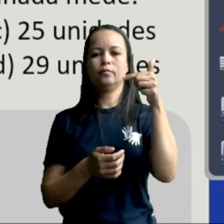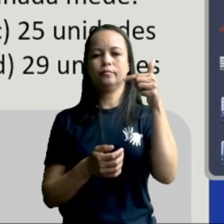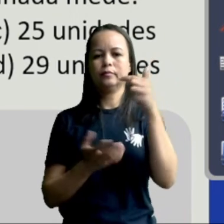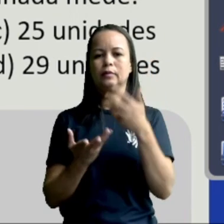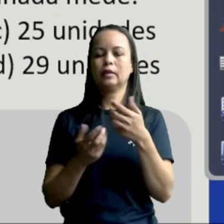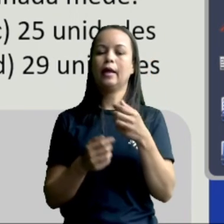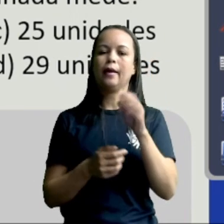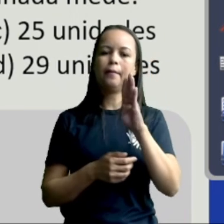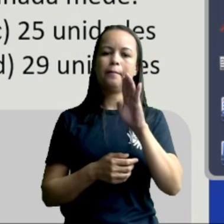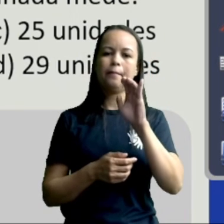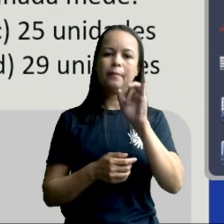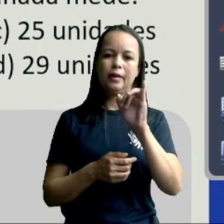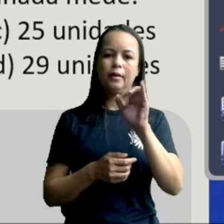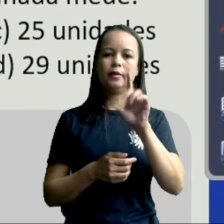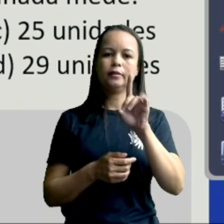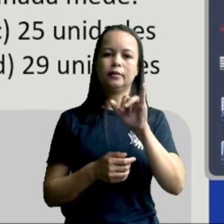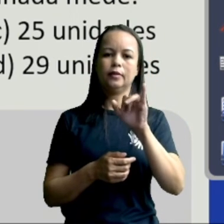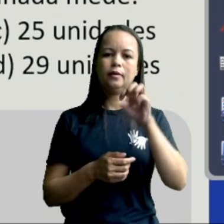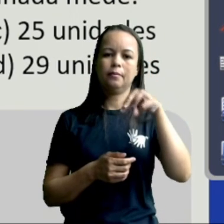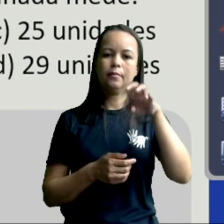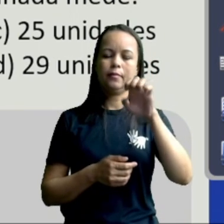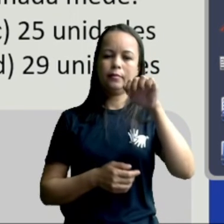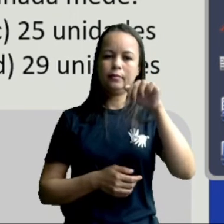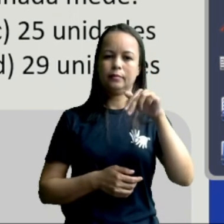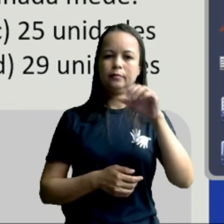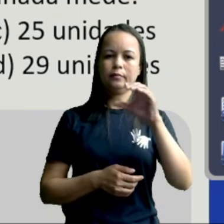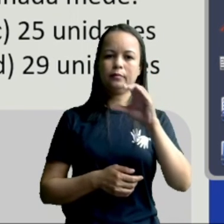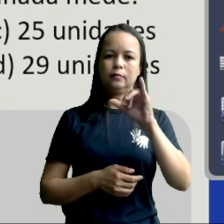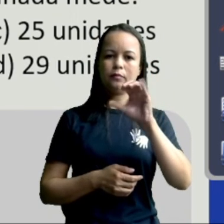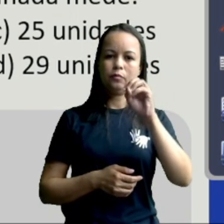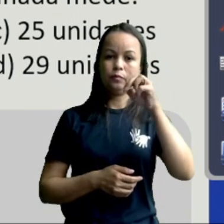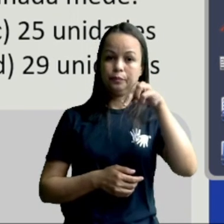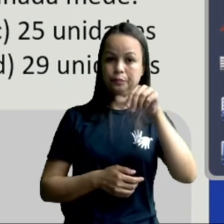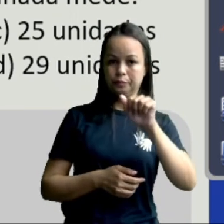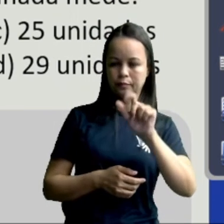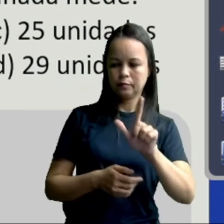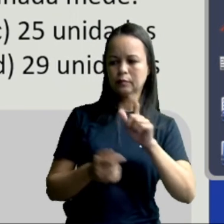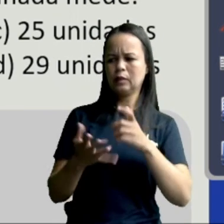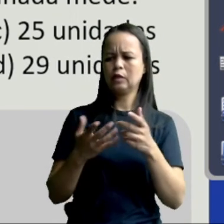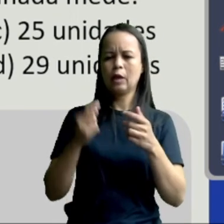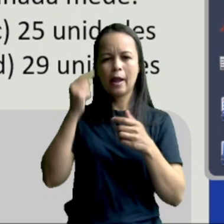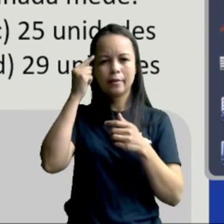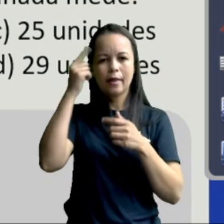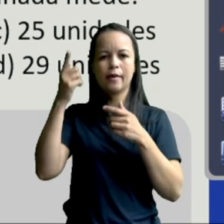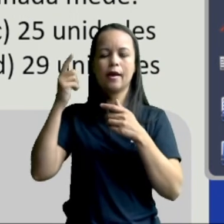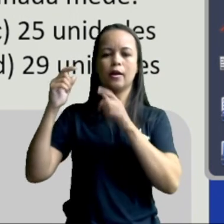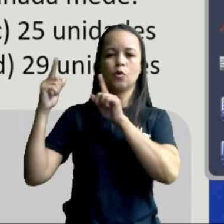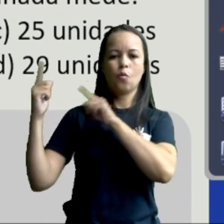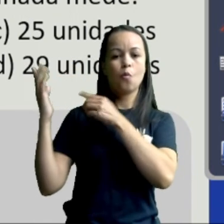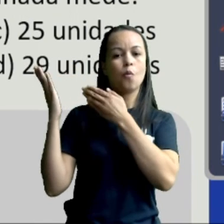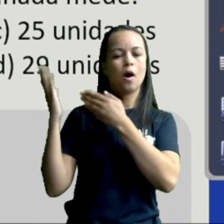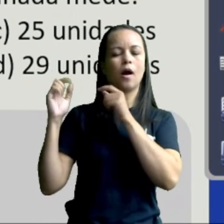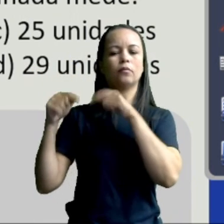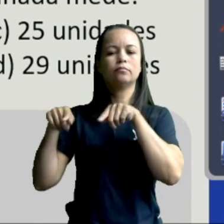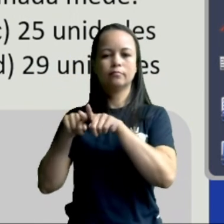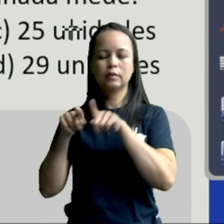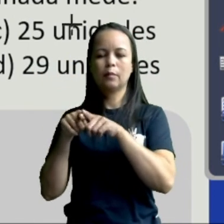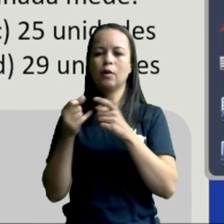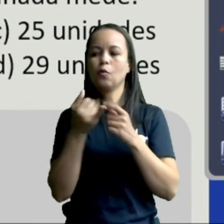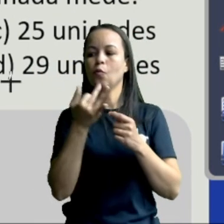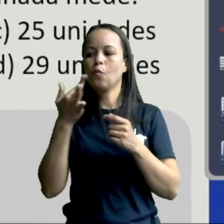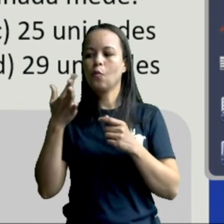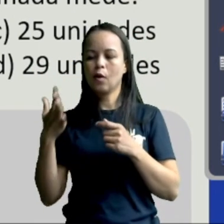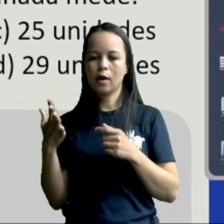medida bidimensional, ok? Na mesma ideia, você vai fazer aqui, vai contar quantos quadradinhos